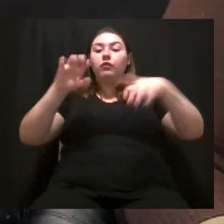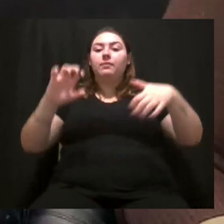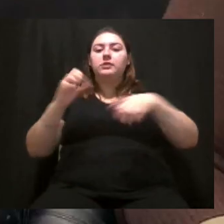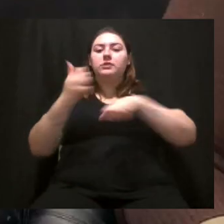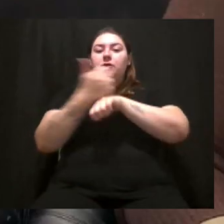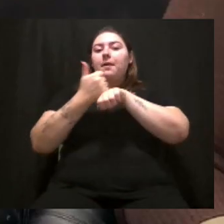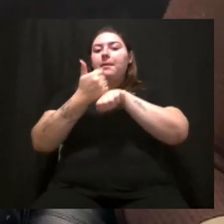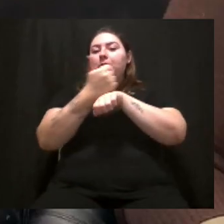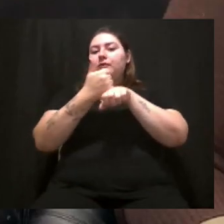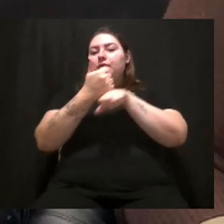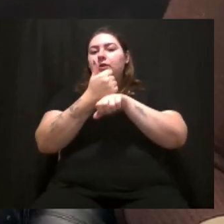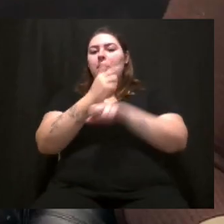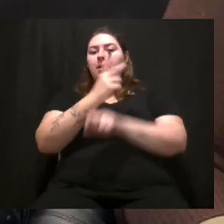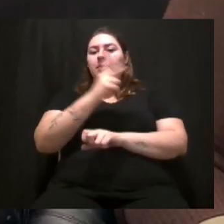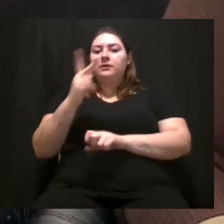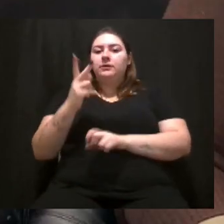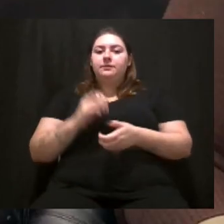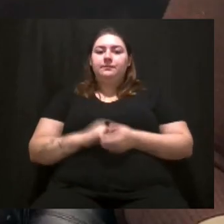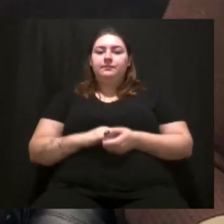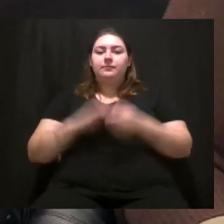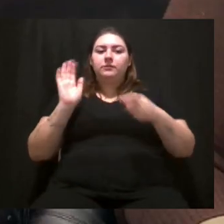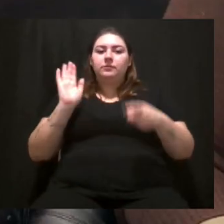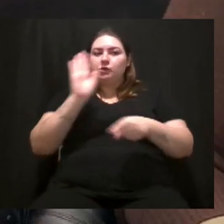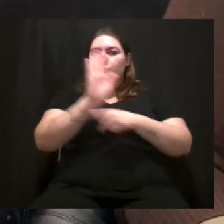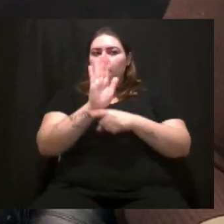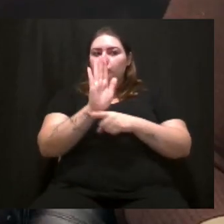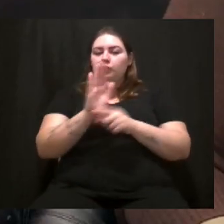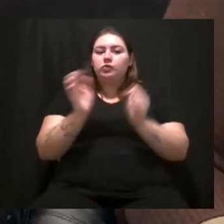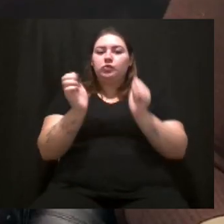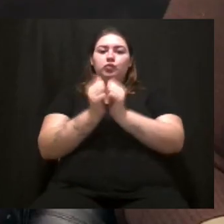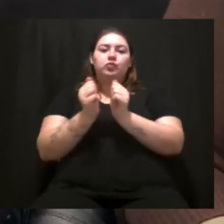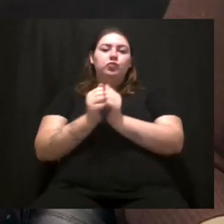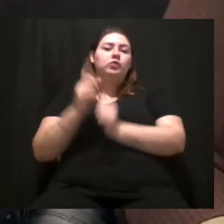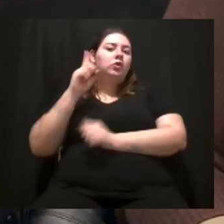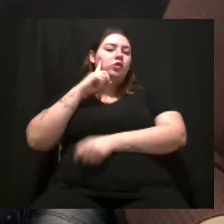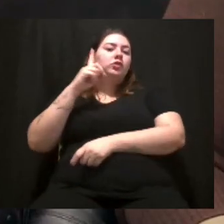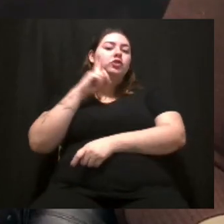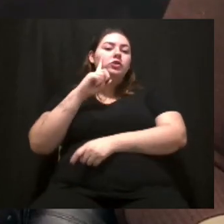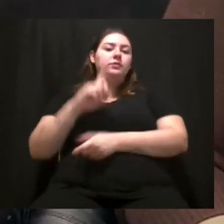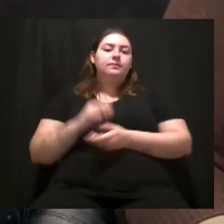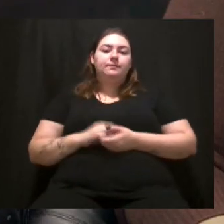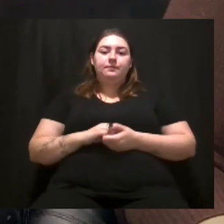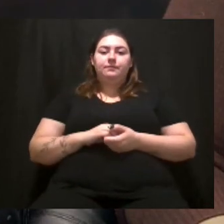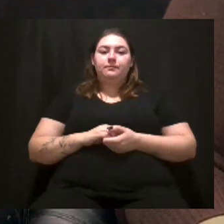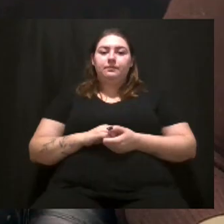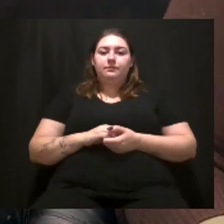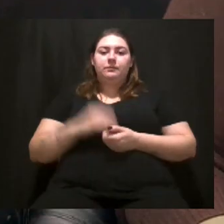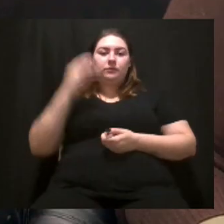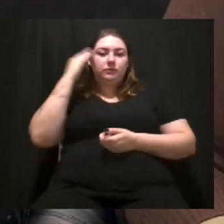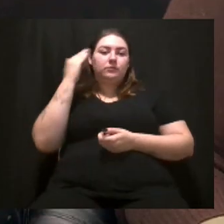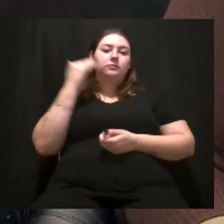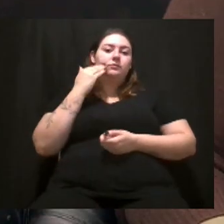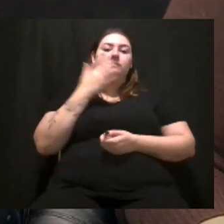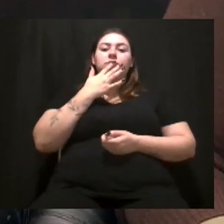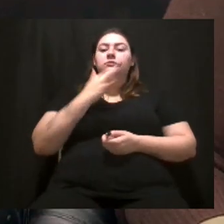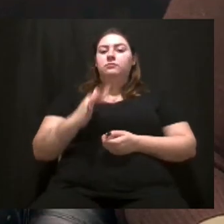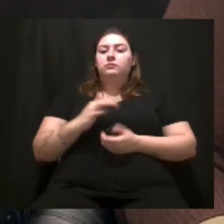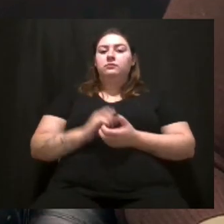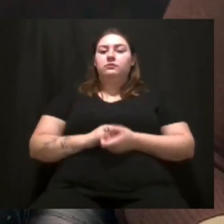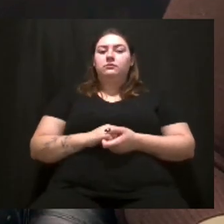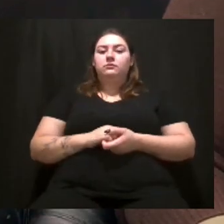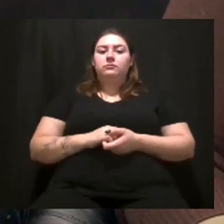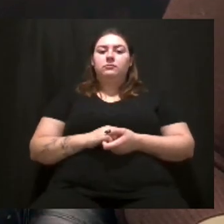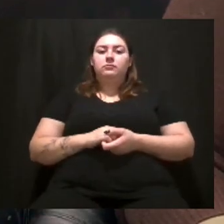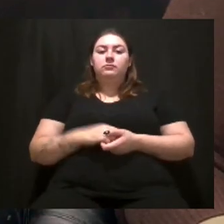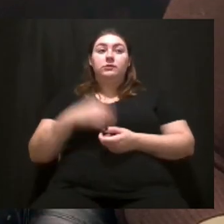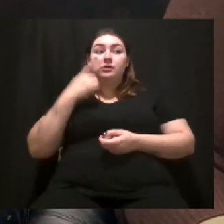dando suporte, que estarão no dia a dia com essas crianças, com os adolescentes também, e verificar